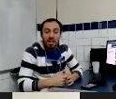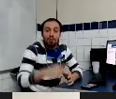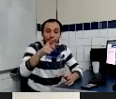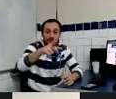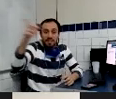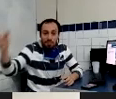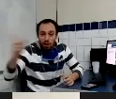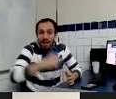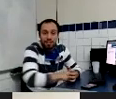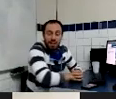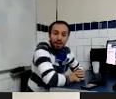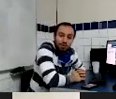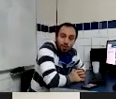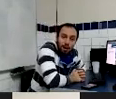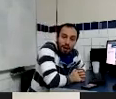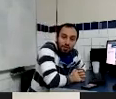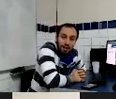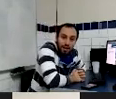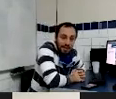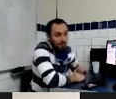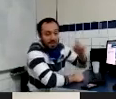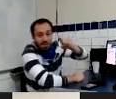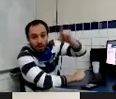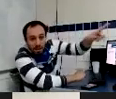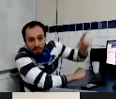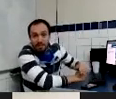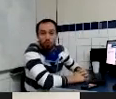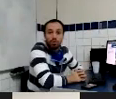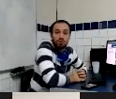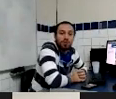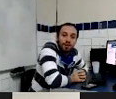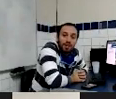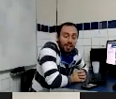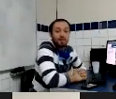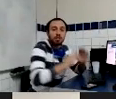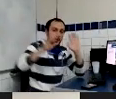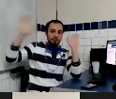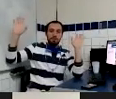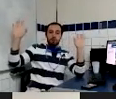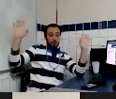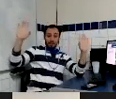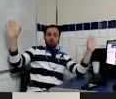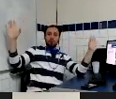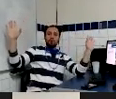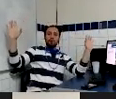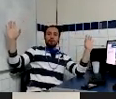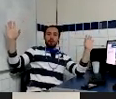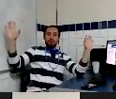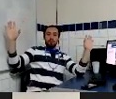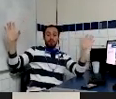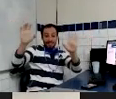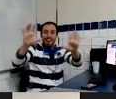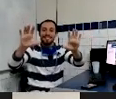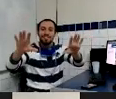livre. Porque você tem bolacha lá no armário da sua casa. Porque tem sua mãe fazendo almoço. Então, você não se preocupa com o